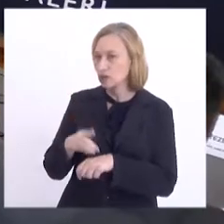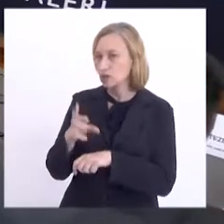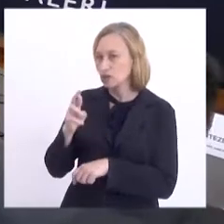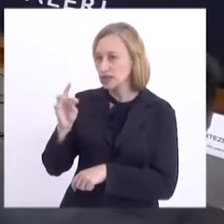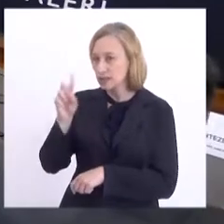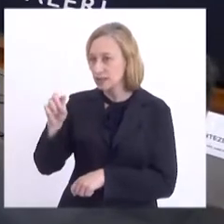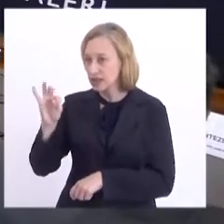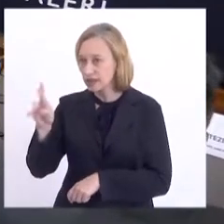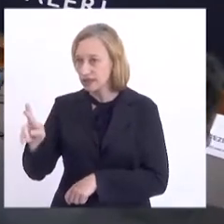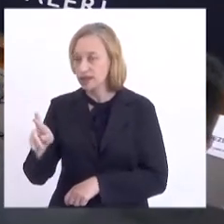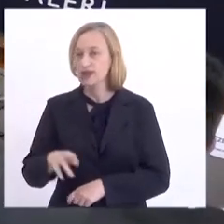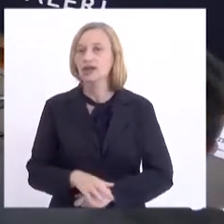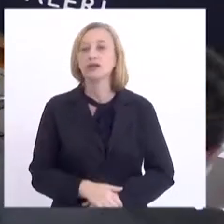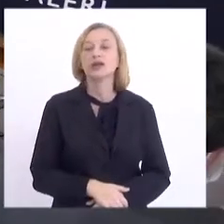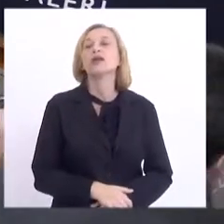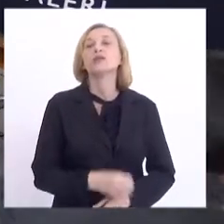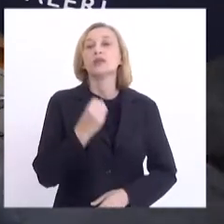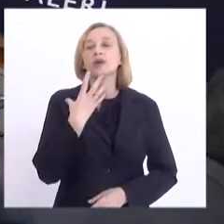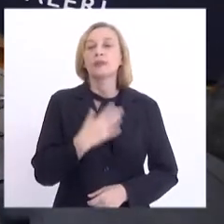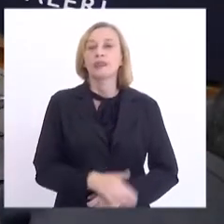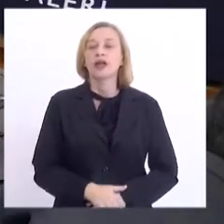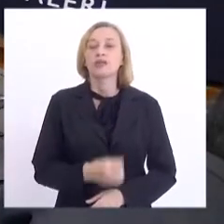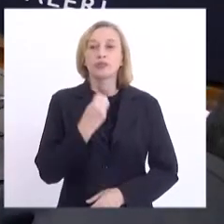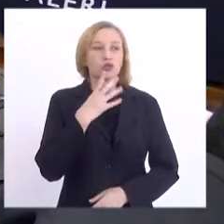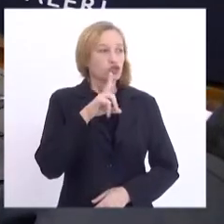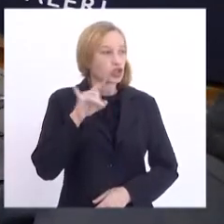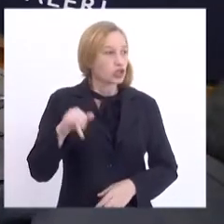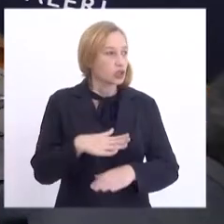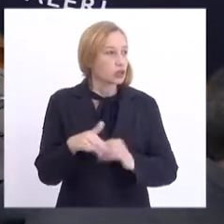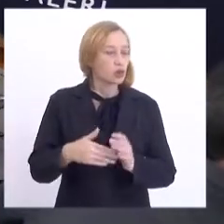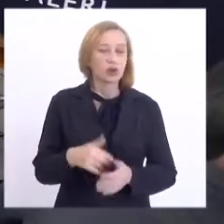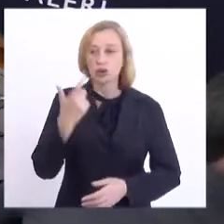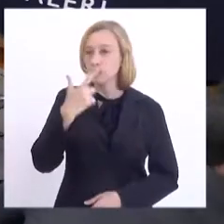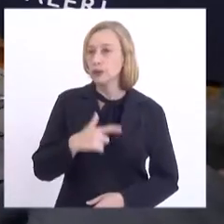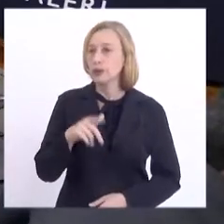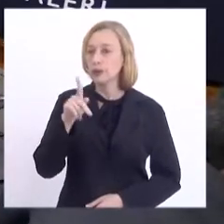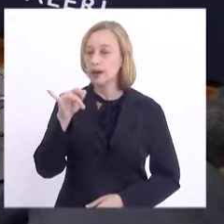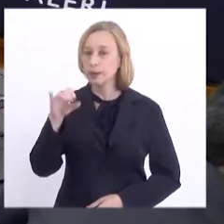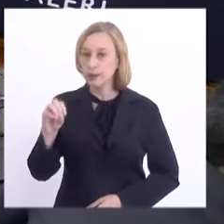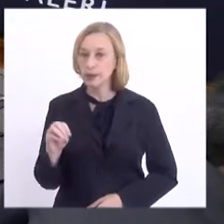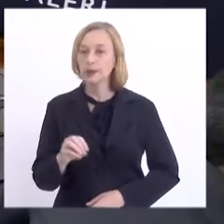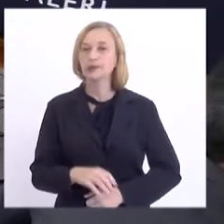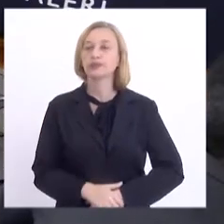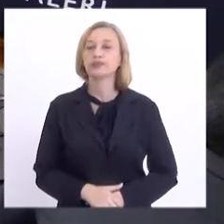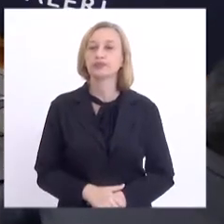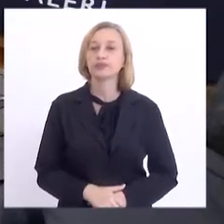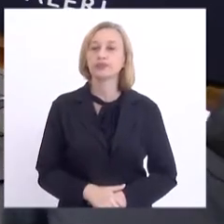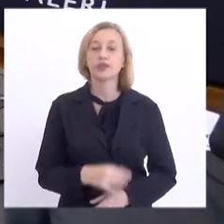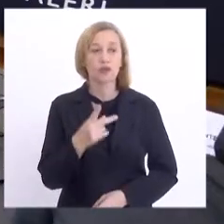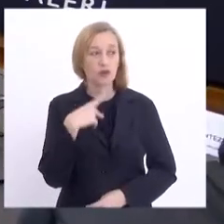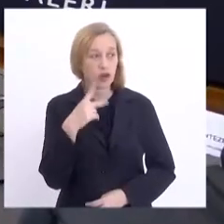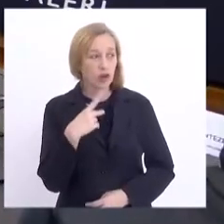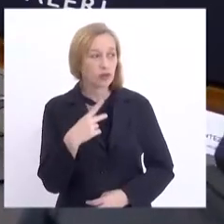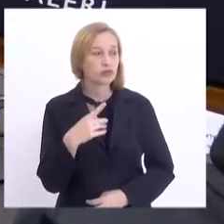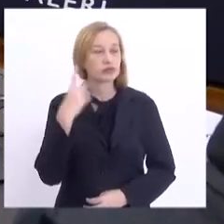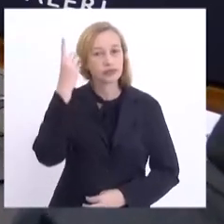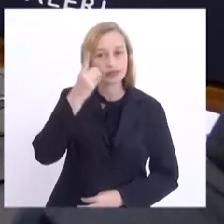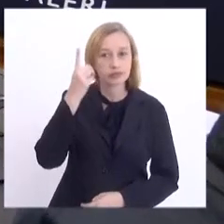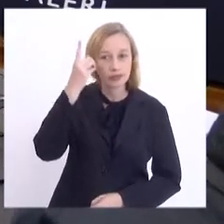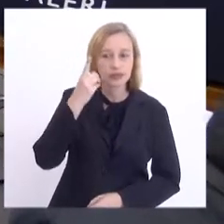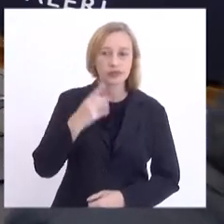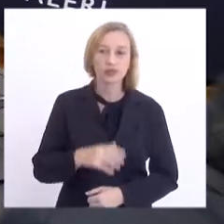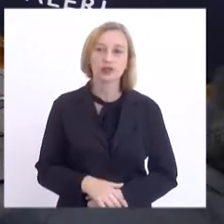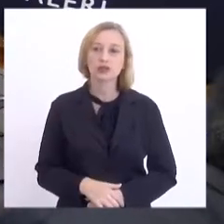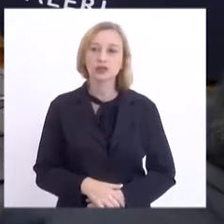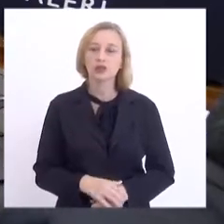Alô bom dia a todos seu PA Vilarinho com bem falou se o deputado eu